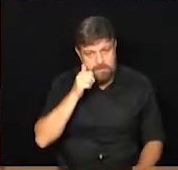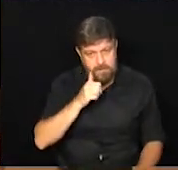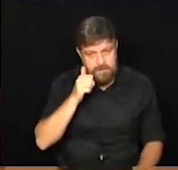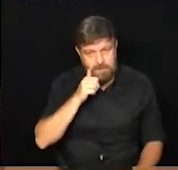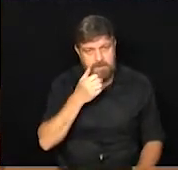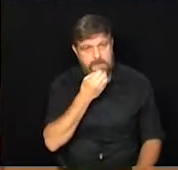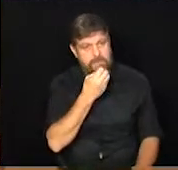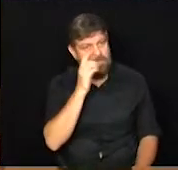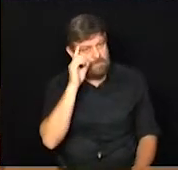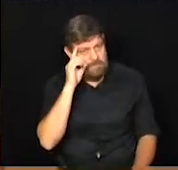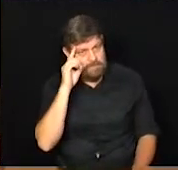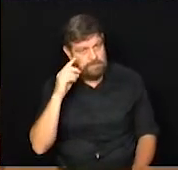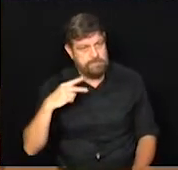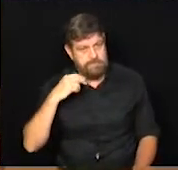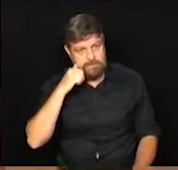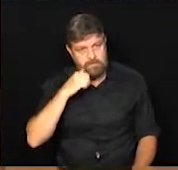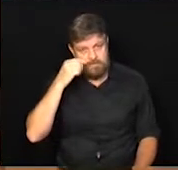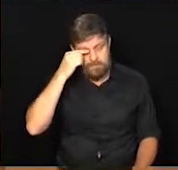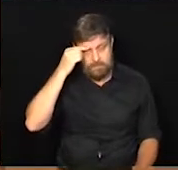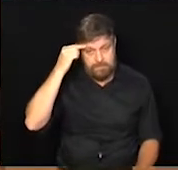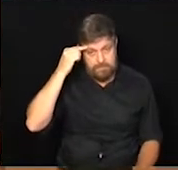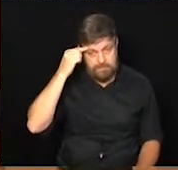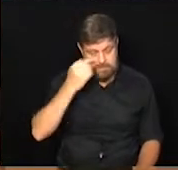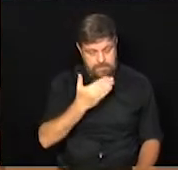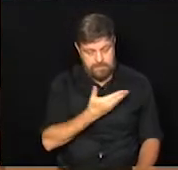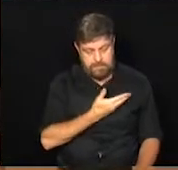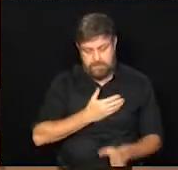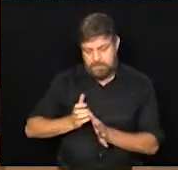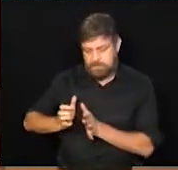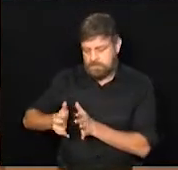vereadora Paola, minha colega de bancada.